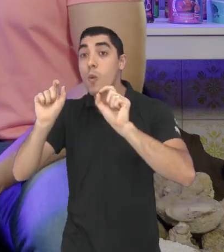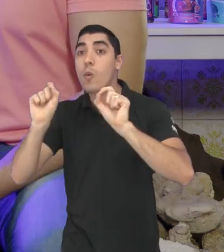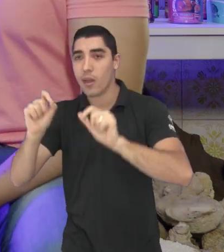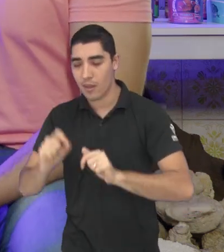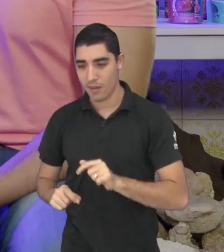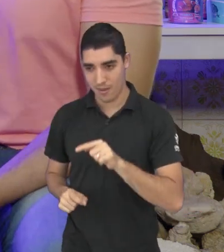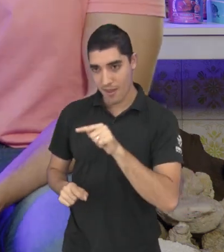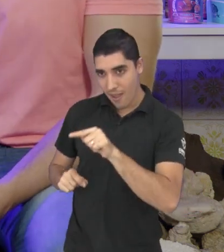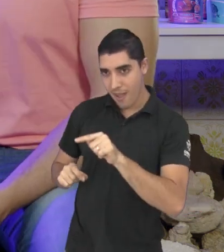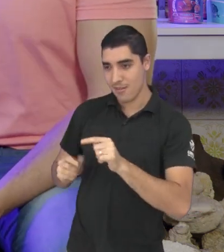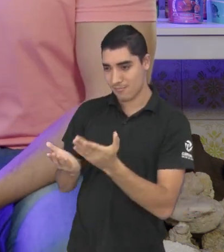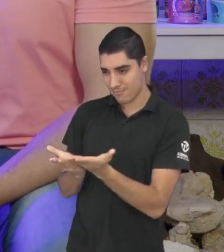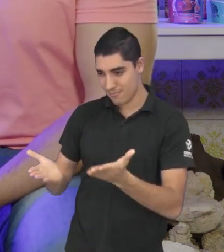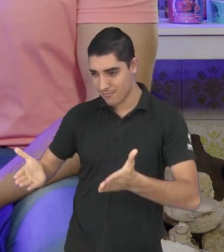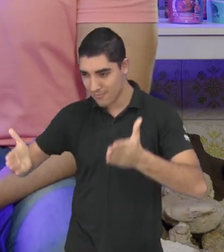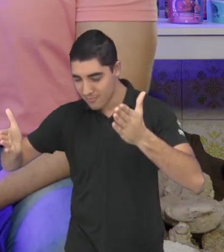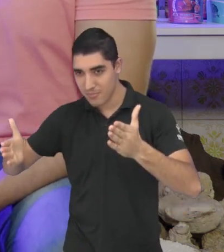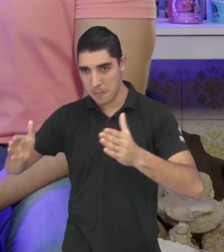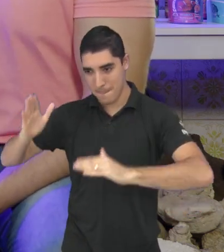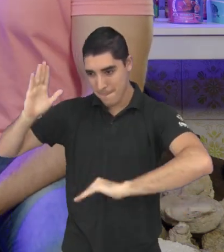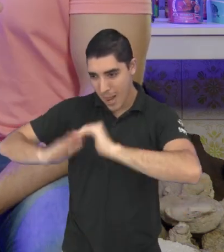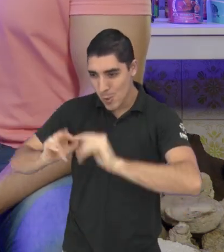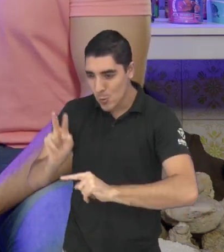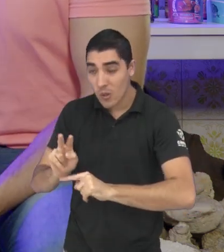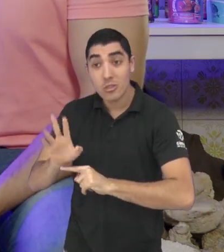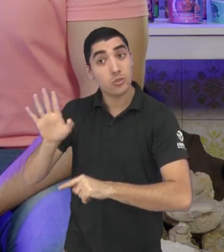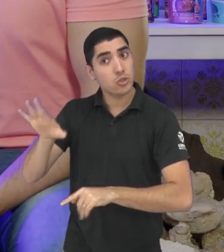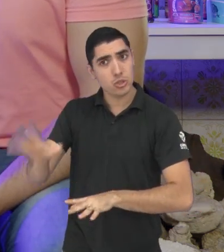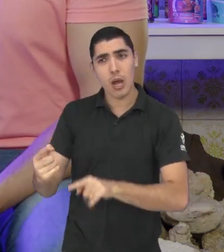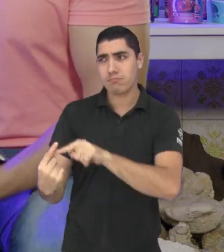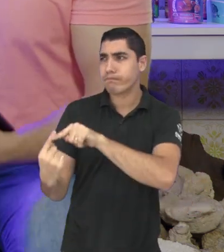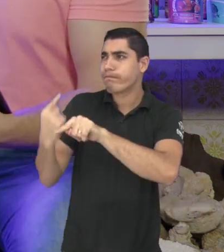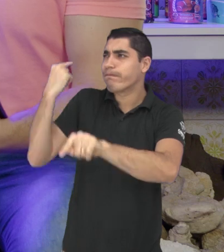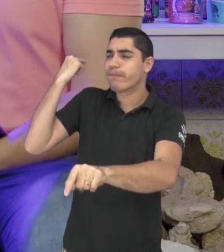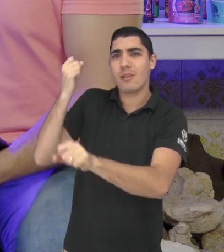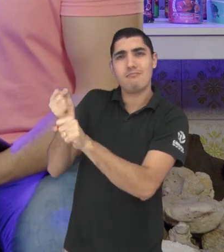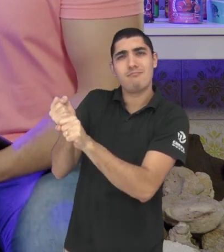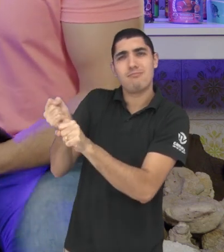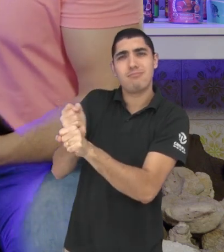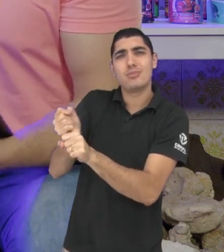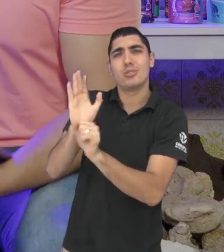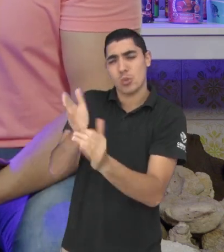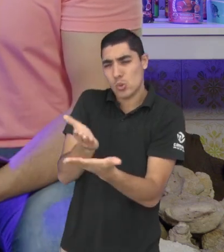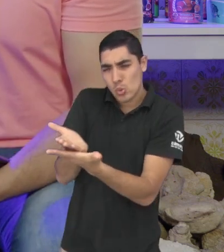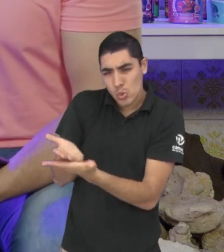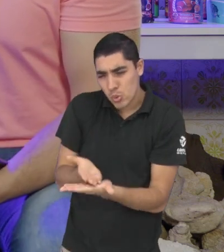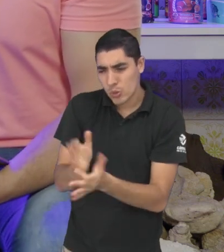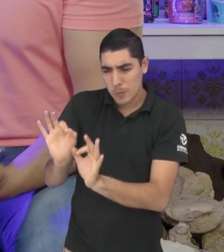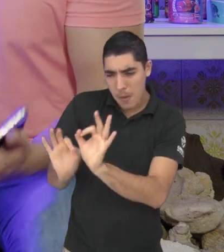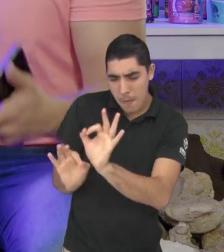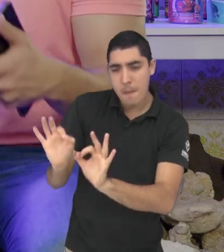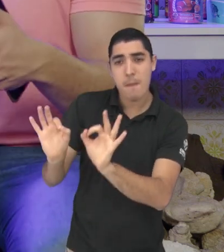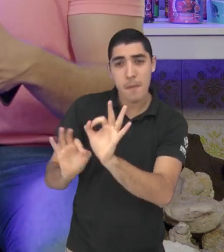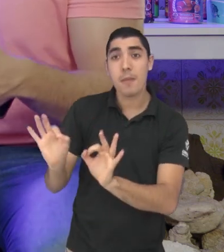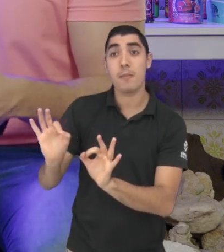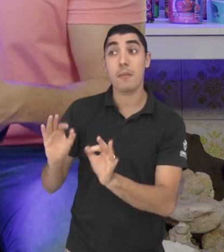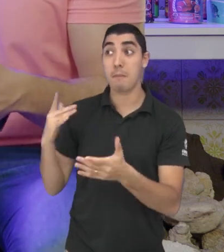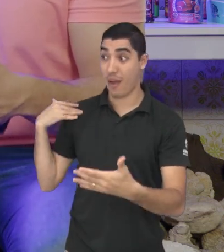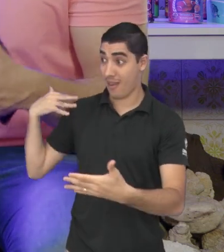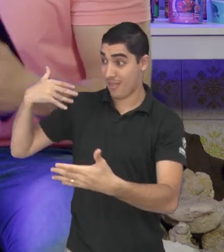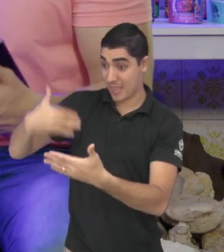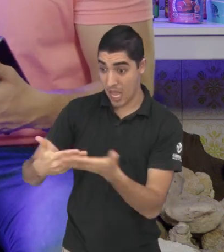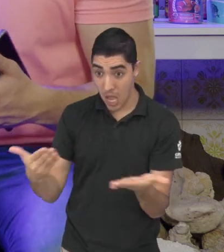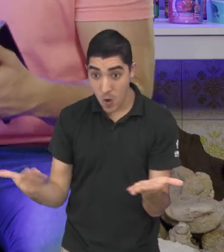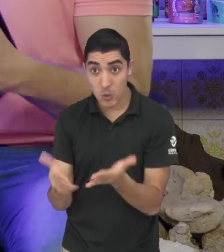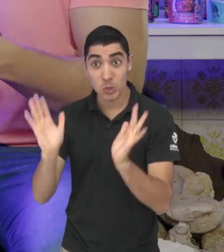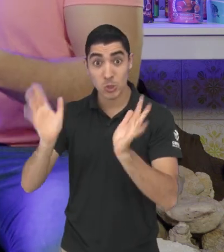que essa prática do aquarismo é algo muito antigo. São anos de estudo e desenvolvimento, então para a gente chegar hoje